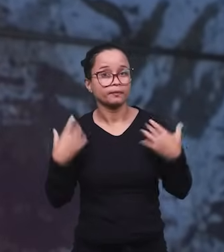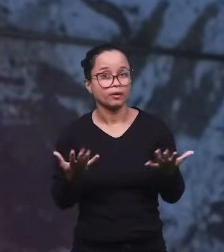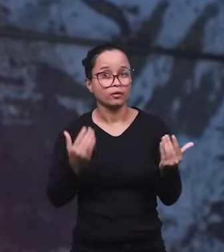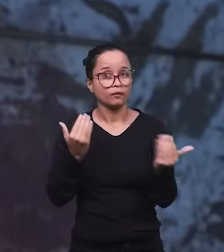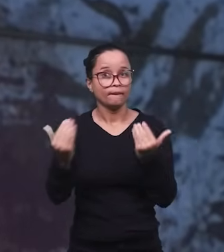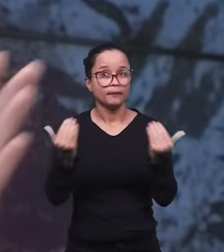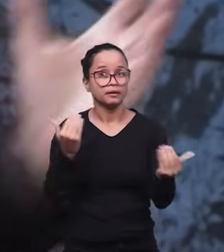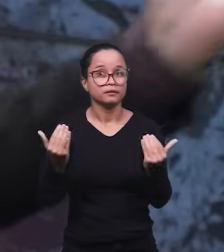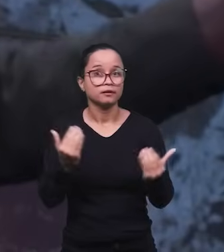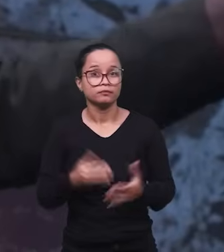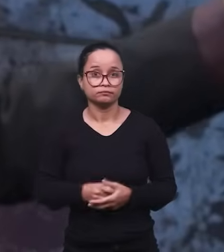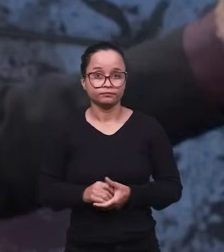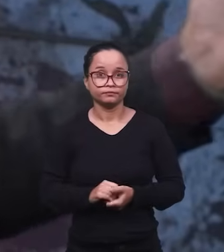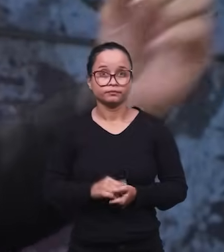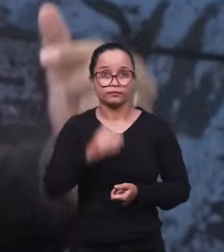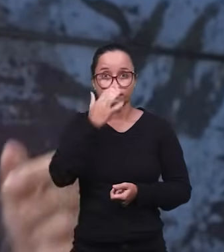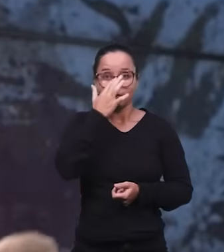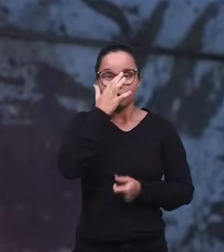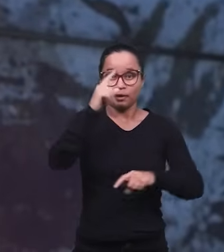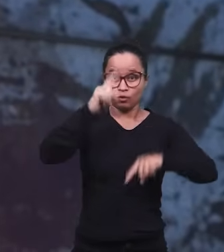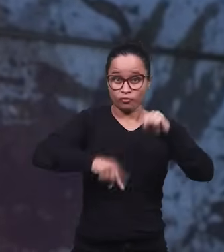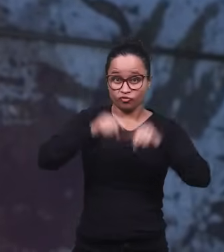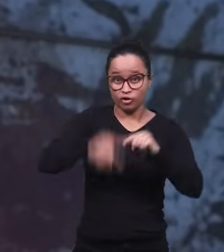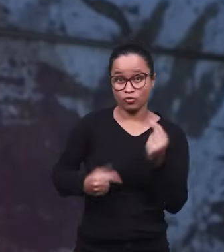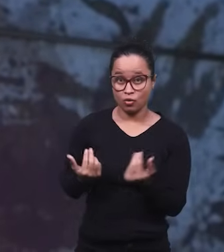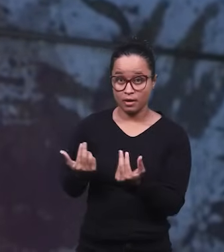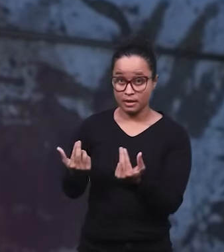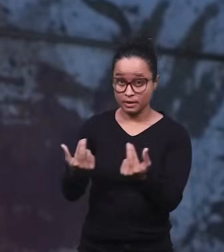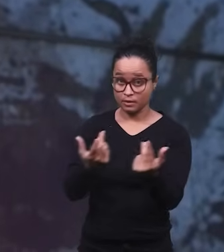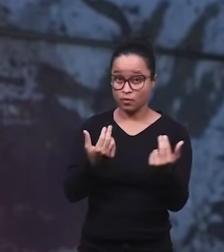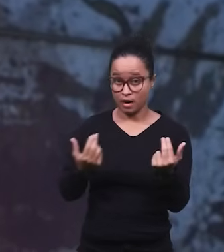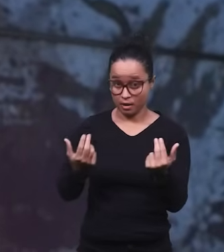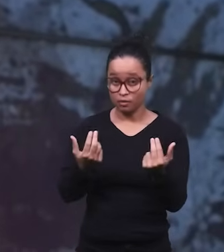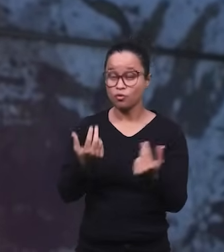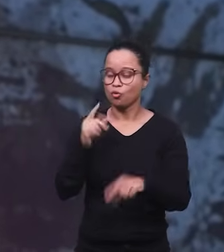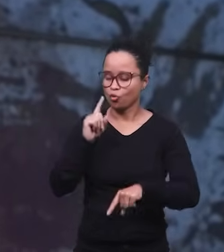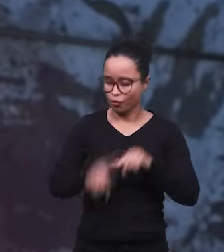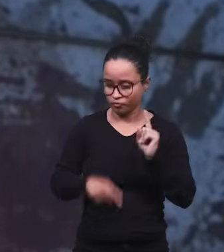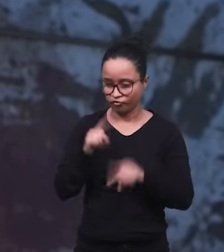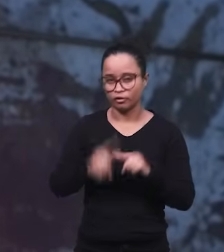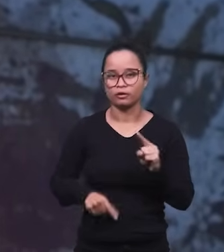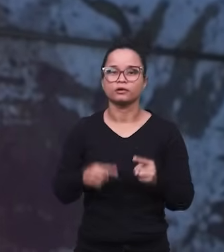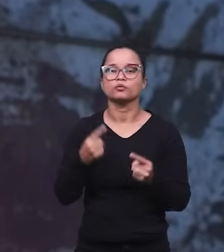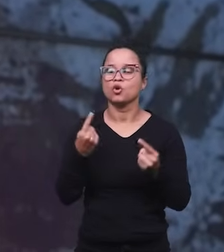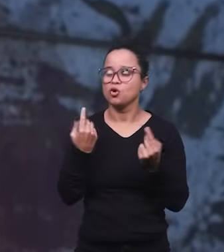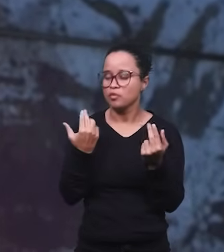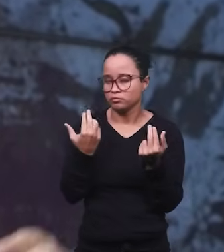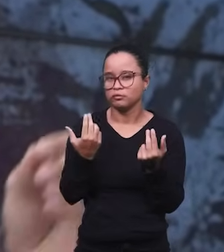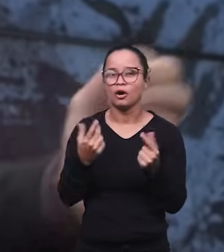uma forma que, para um mesmo objeto, os irmãos vejam, né? Um mesmo objeto